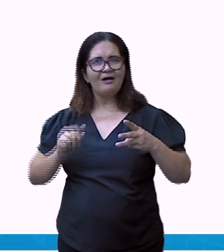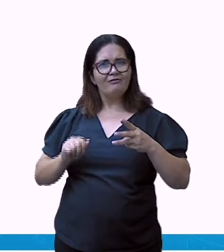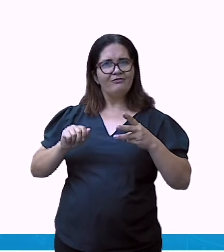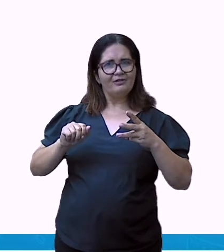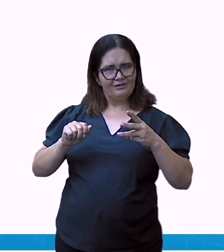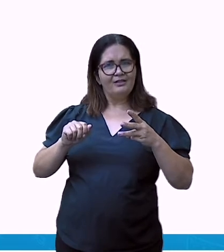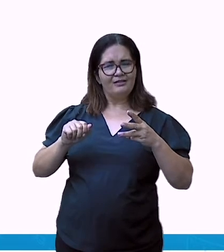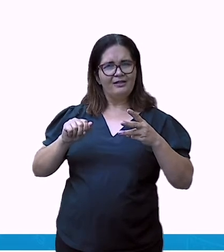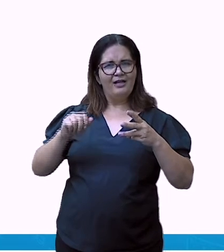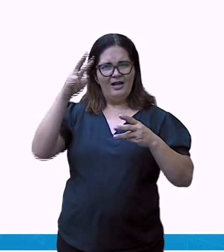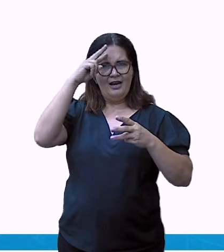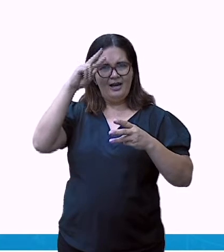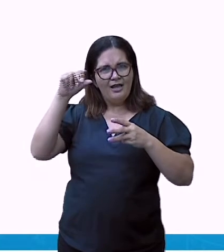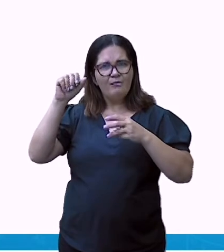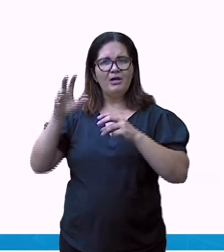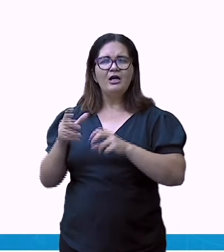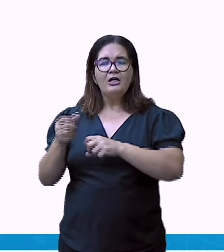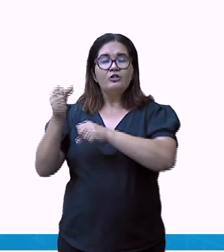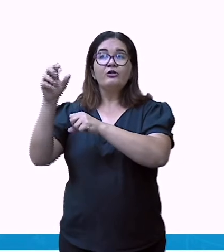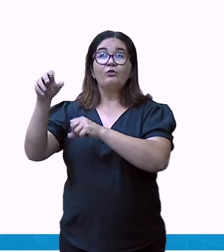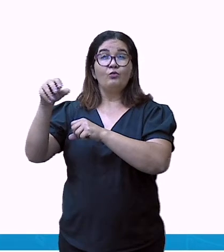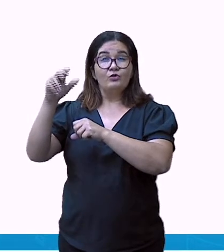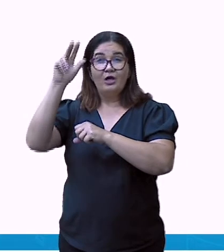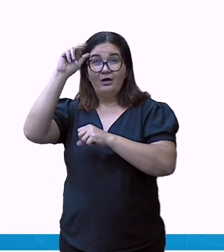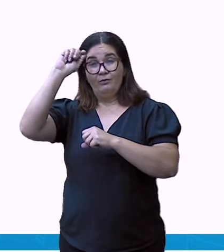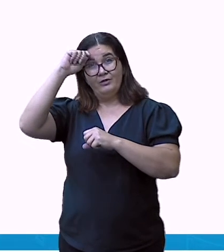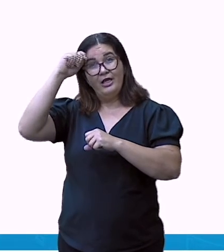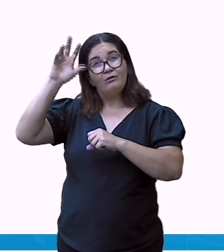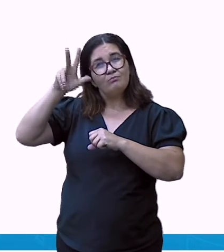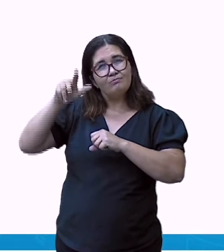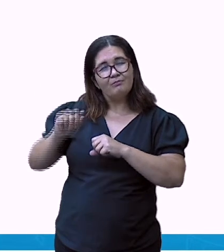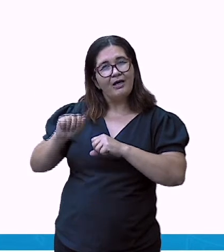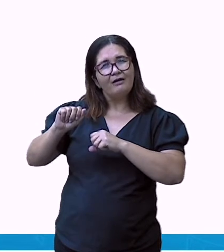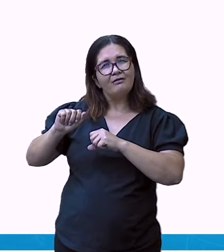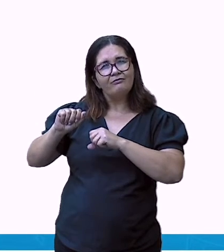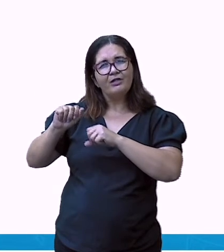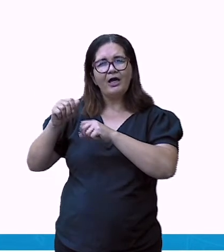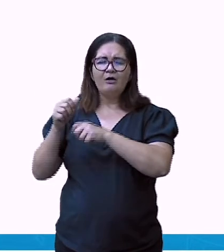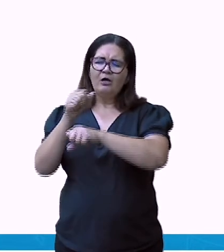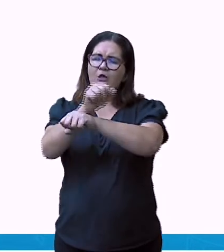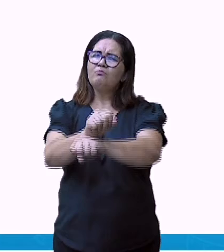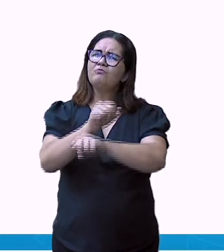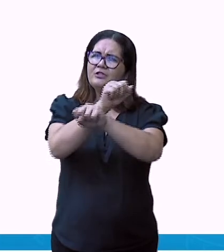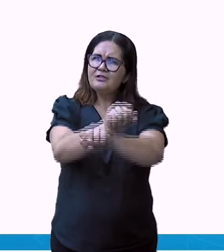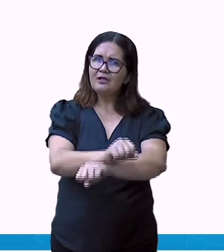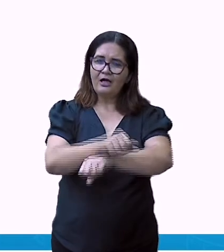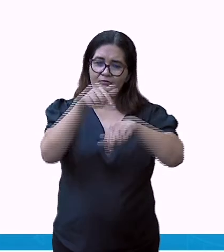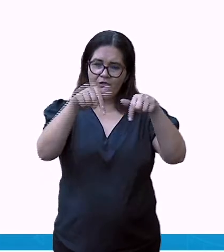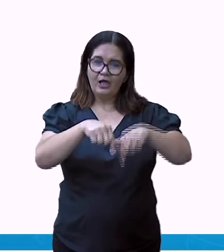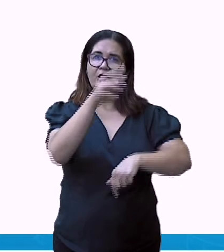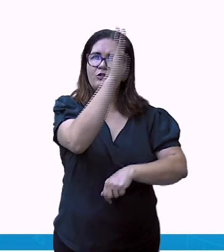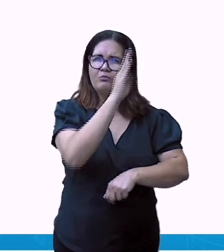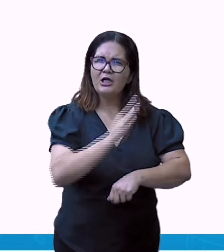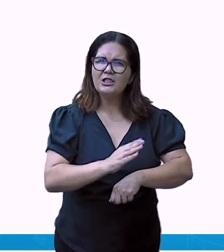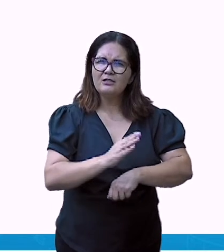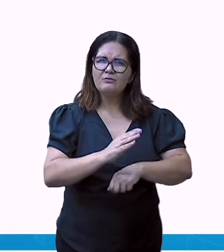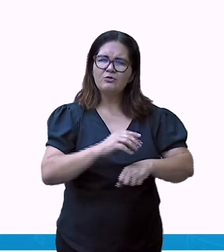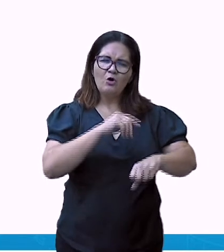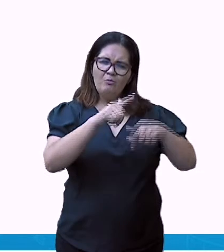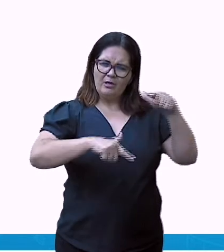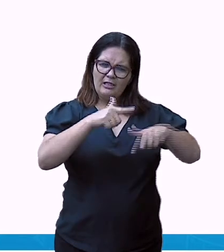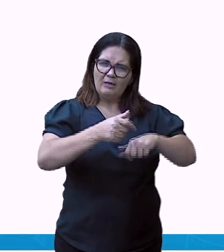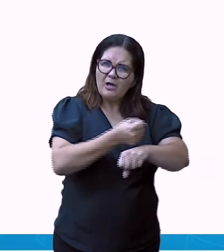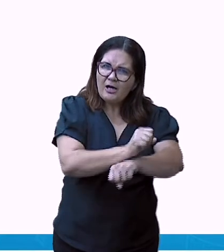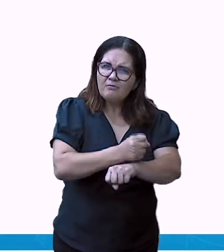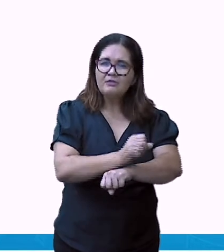para trabalhar como escravos. Da mistura dessas 3 etnias, cresceram a